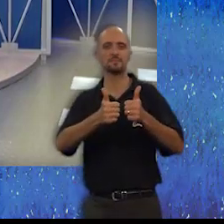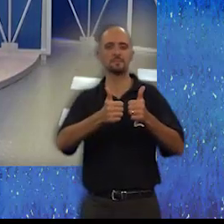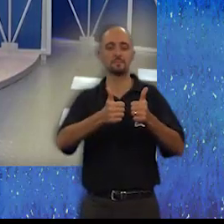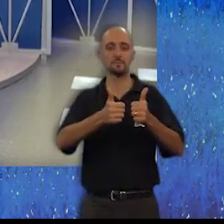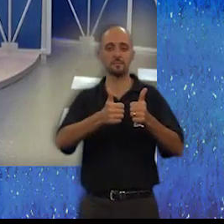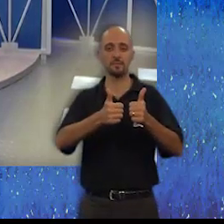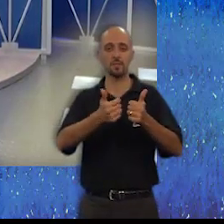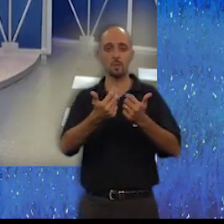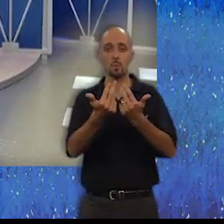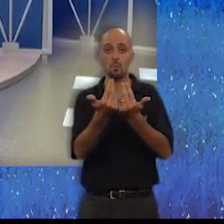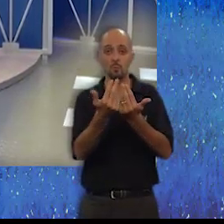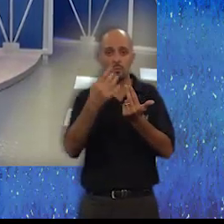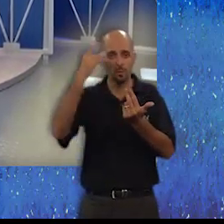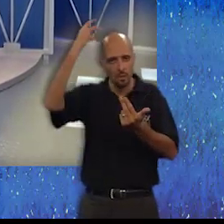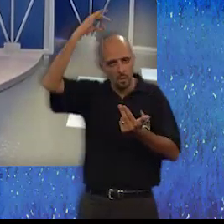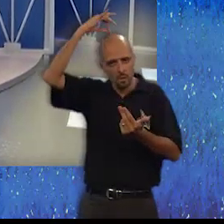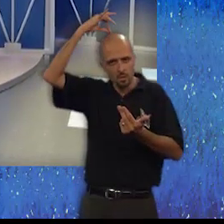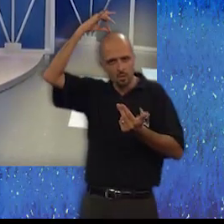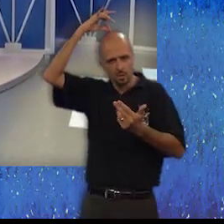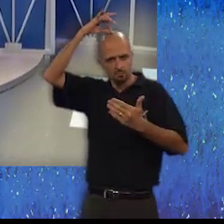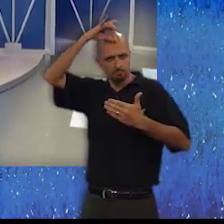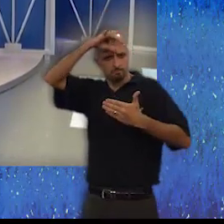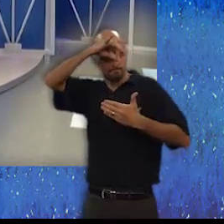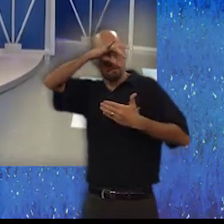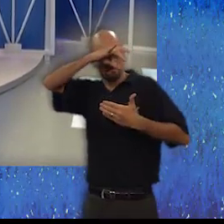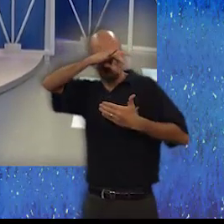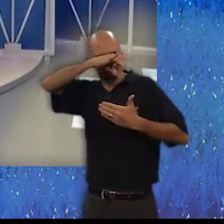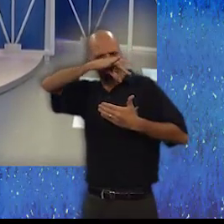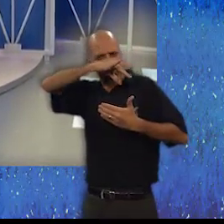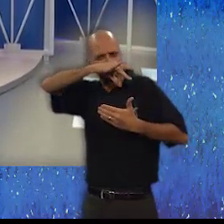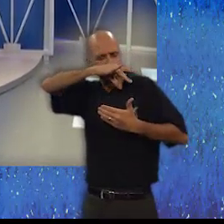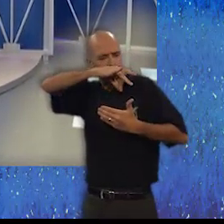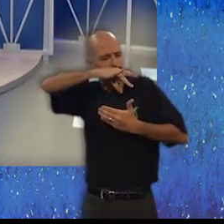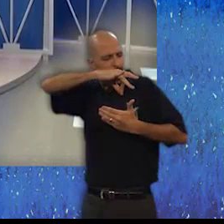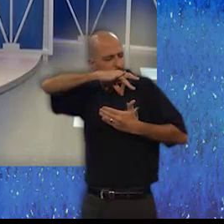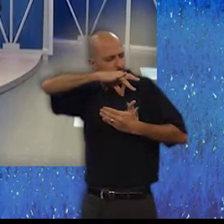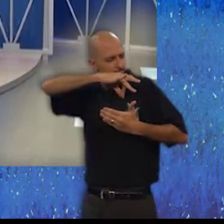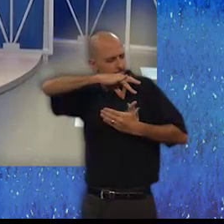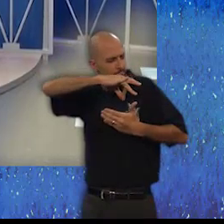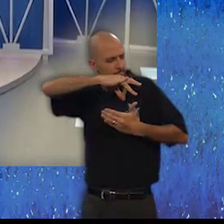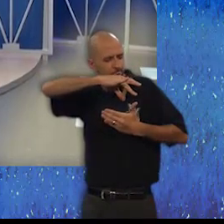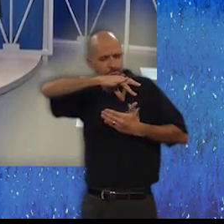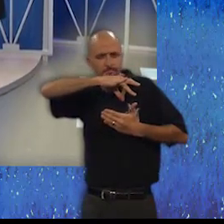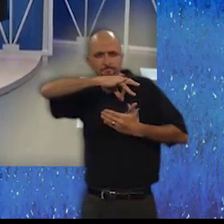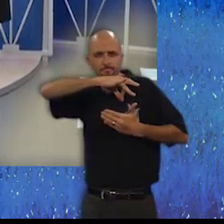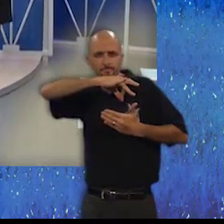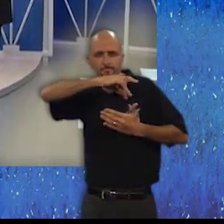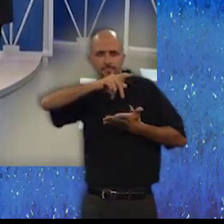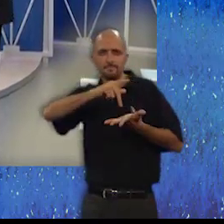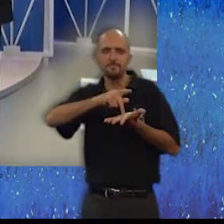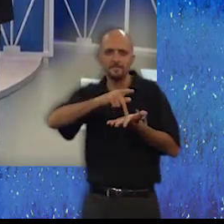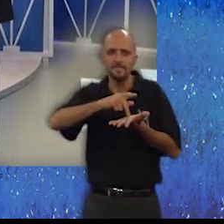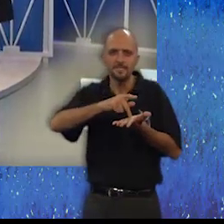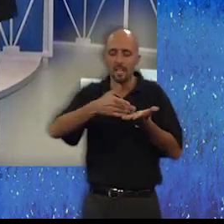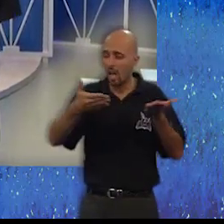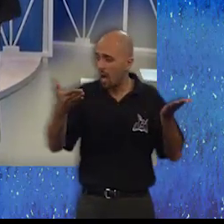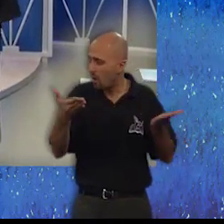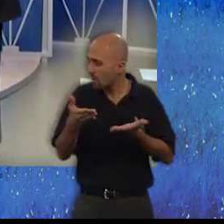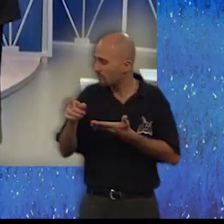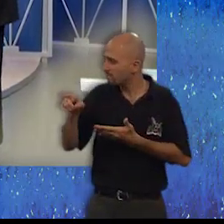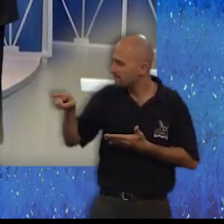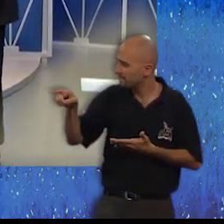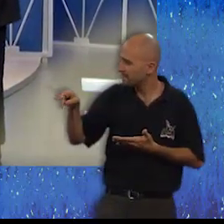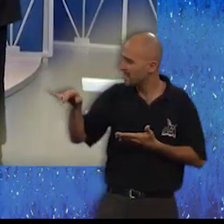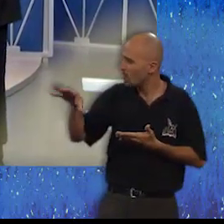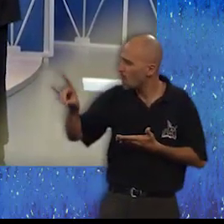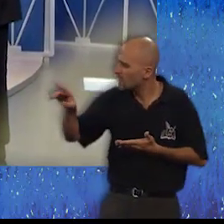do Espírito é a conversão, é a mudança total de vida. E é isso que você precisa, Nicodemos. E é isso que eu vou fazer com você se